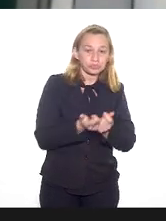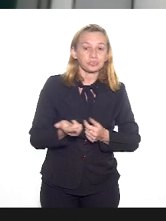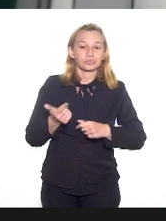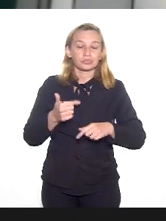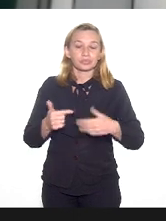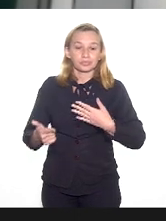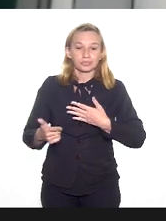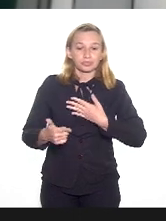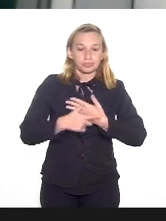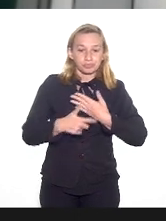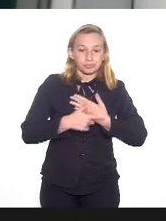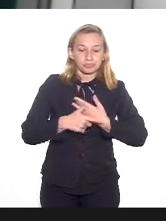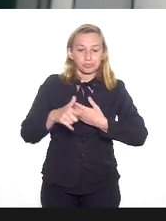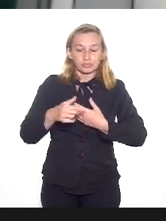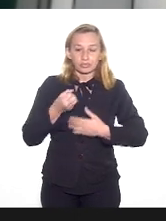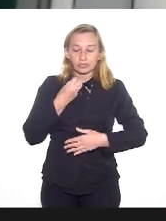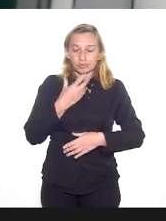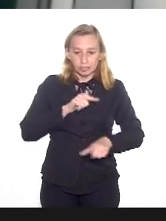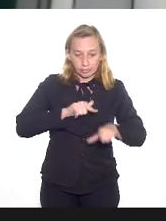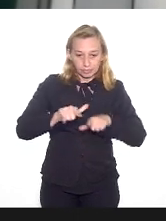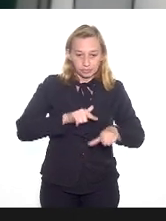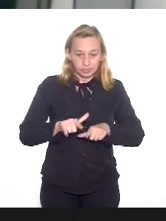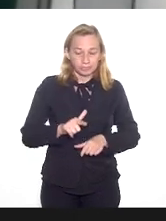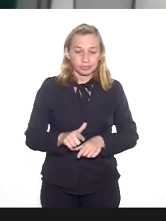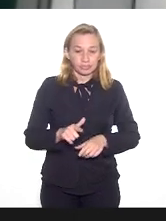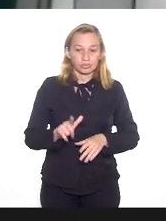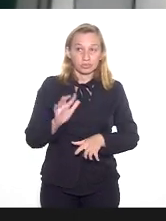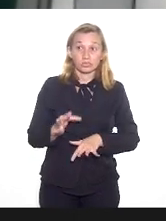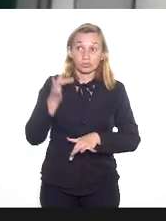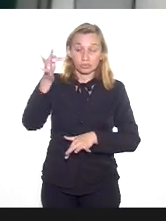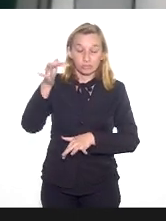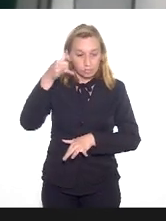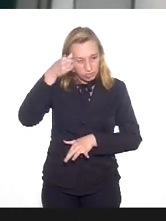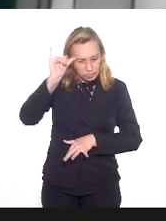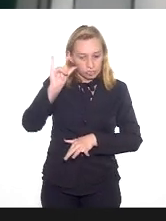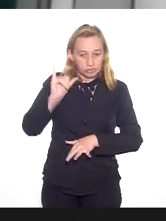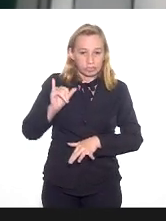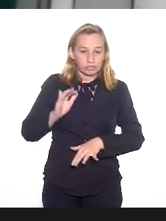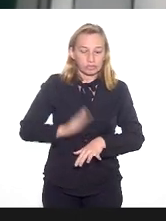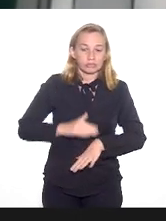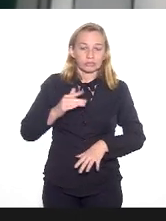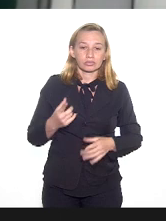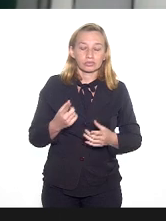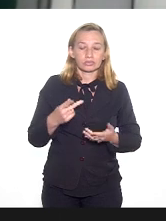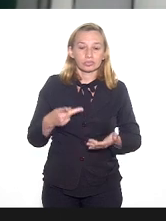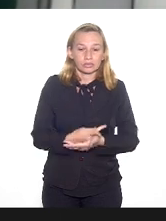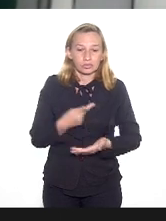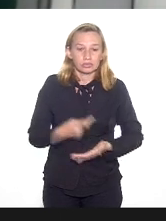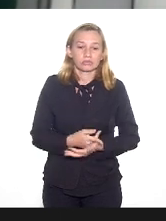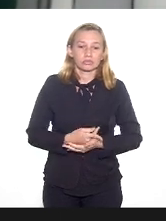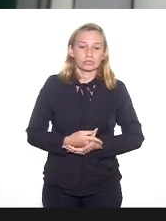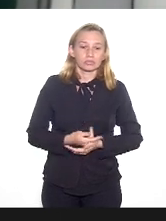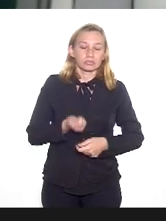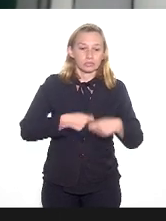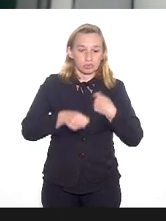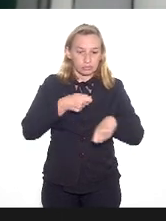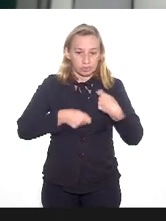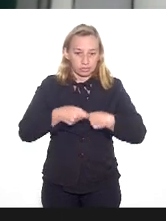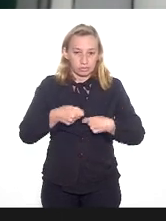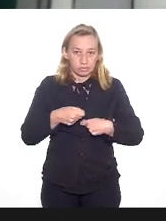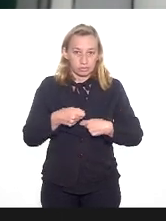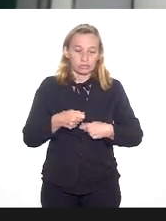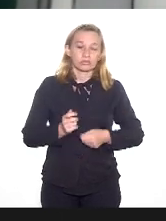e espero que a gente possa evitar que, no futuro, mais atitudes irresponsáveis,